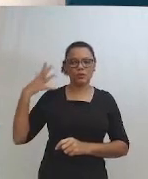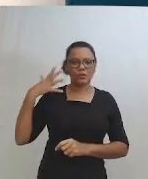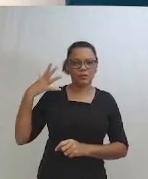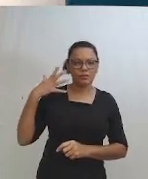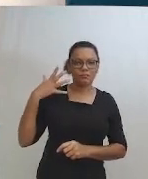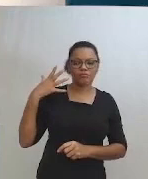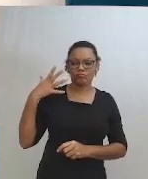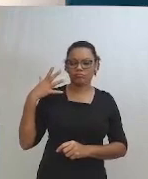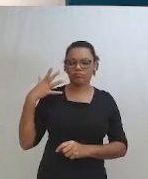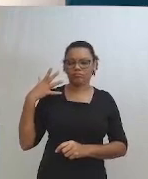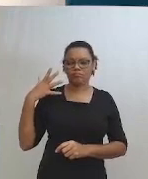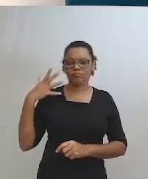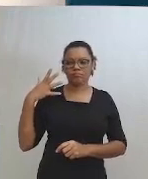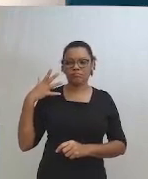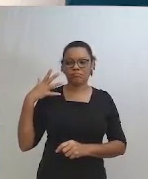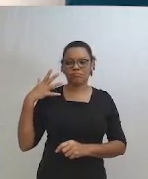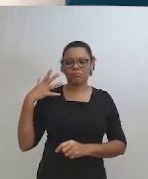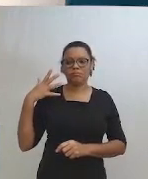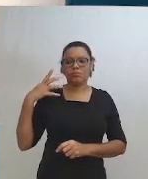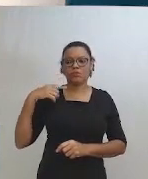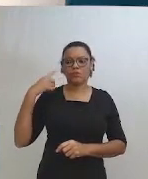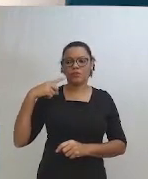pelo doutor